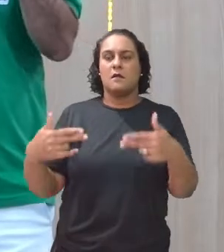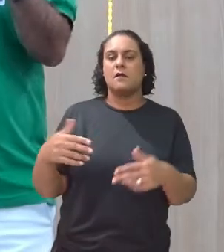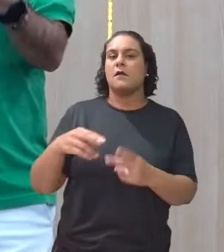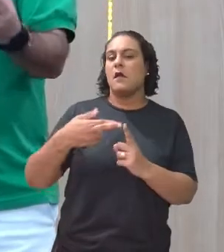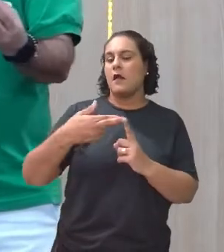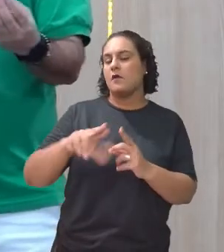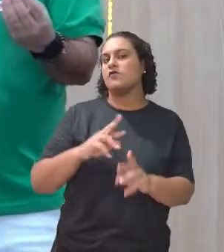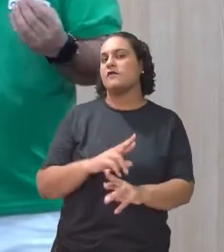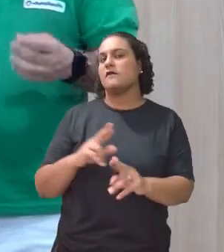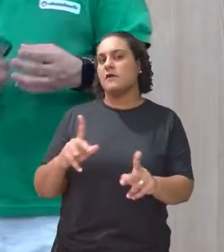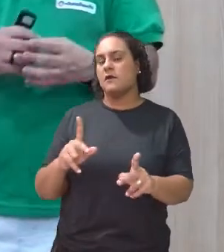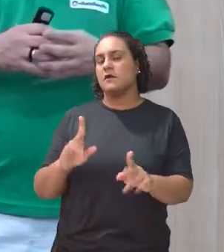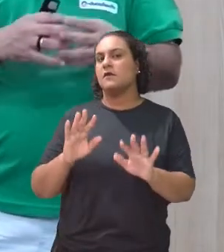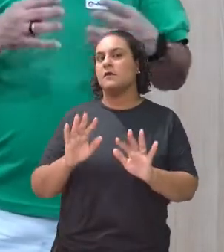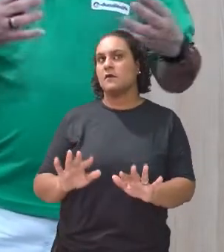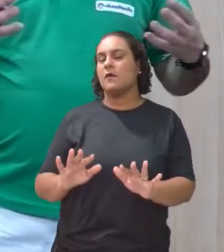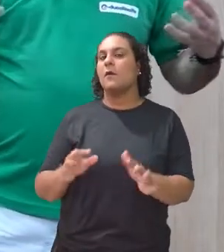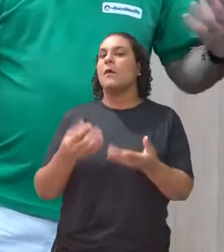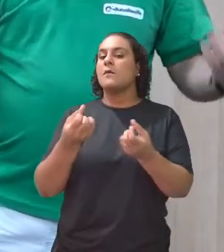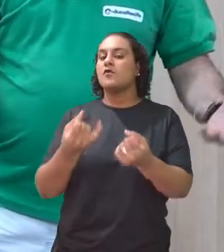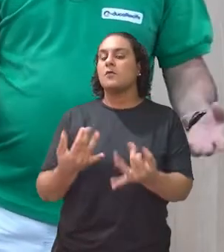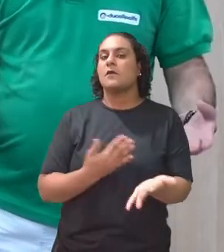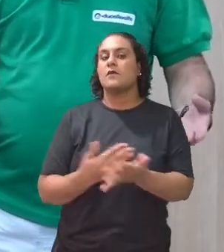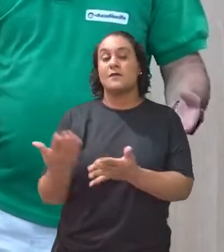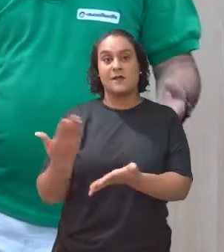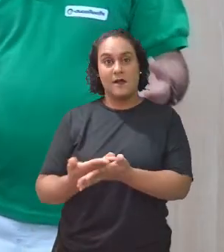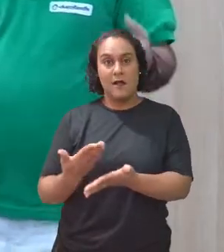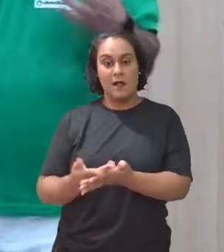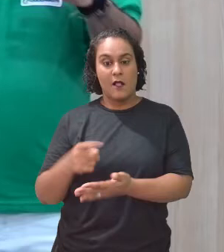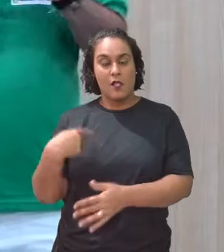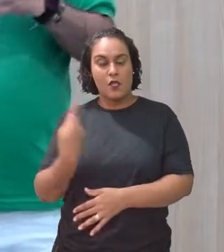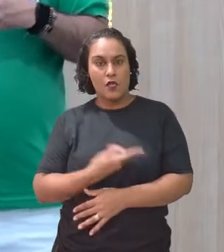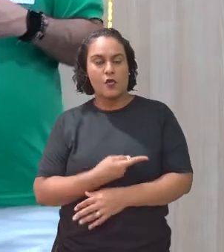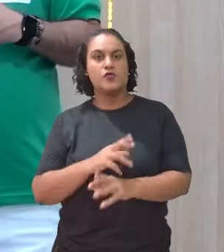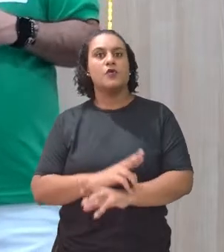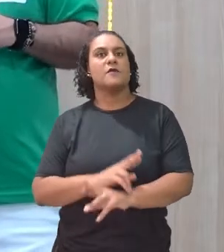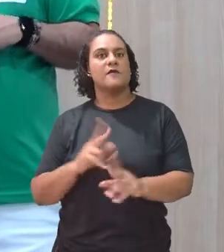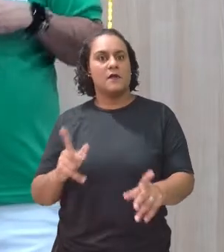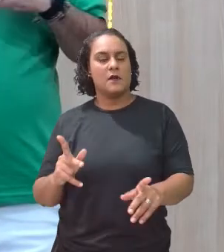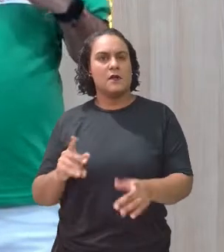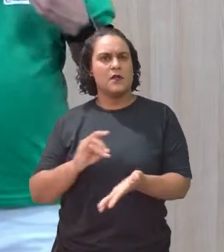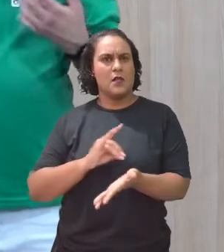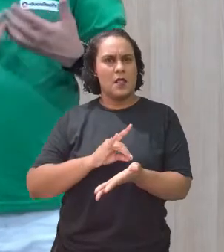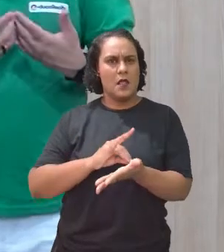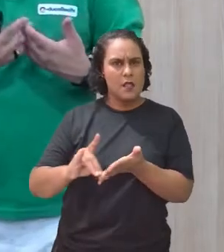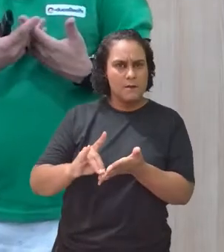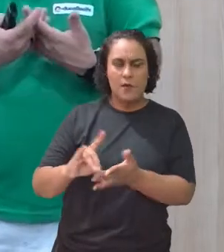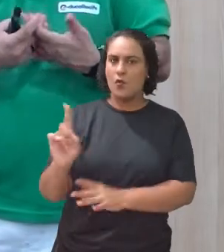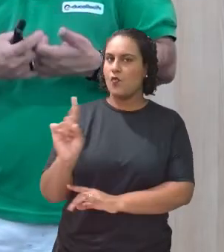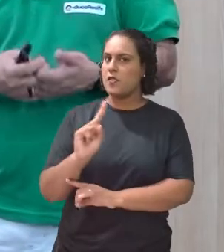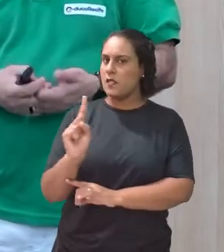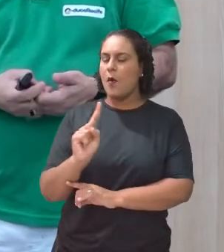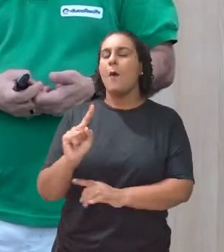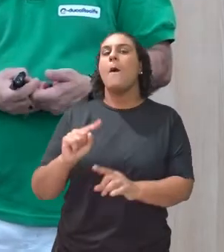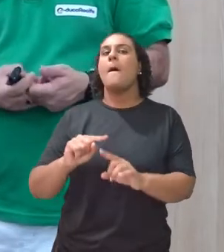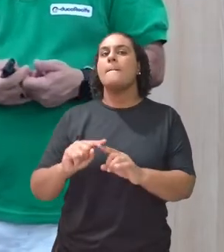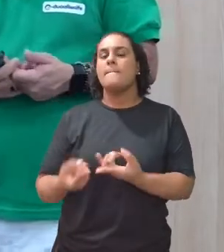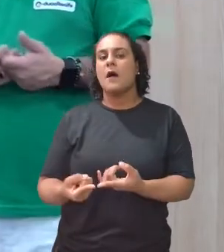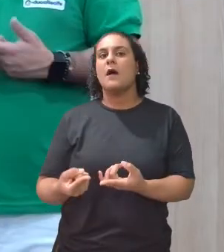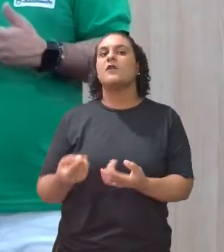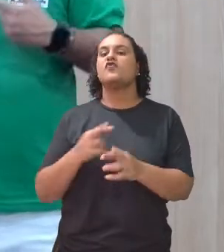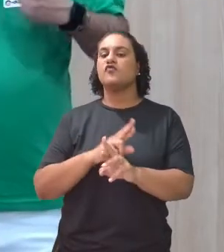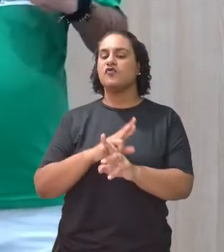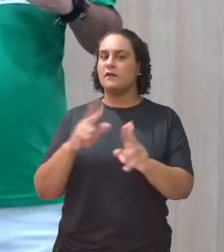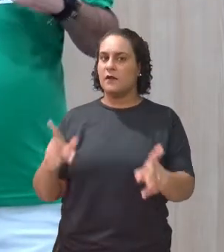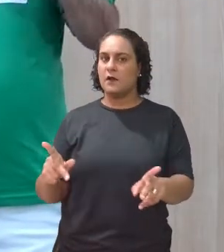somos diferentes, não necessariamente somos inimigos, mas nós somos diferentes, essas diferenças têm que ser respeitadas.